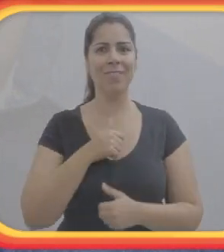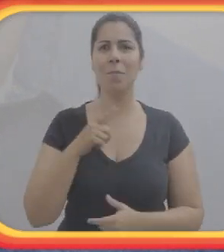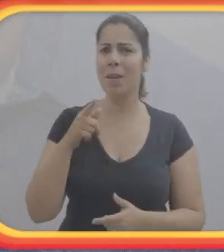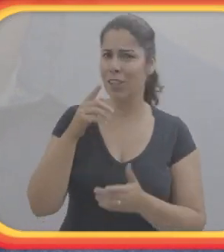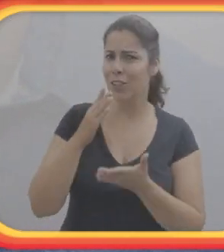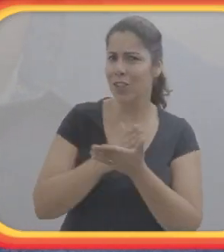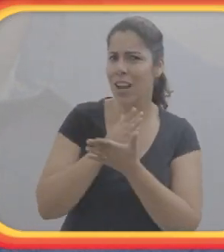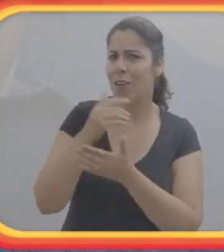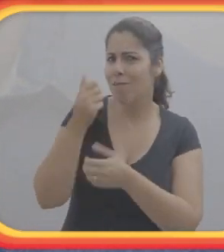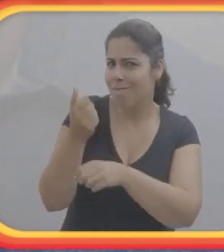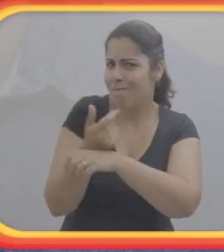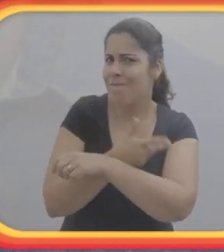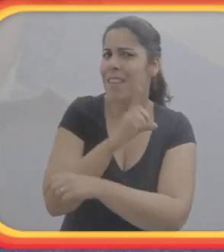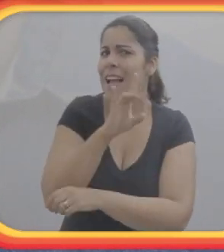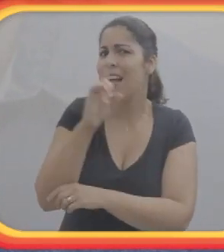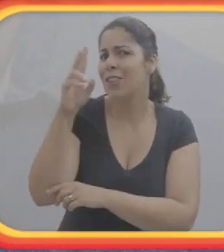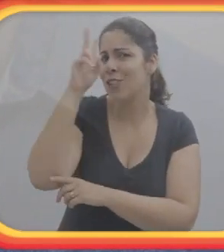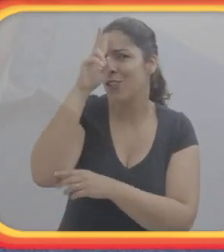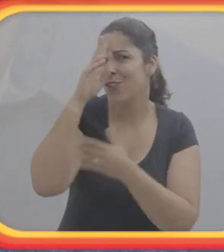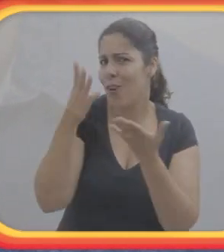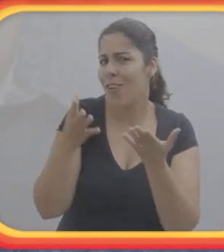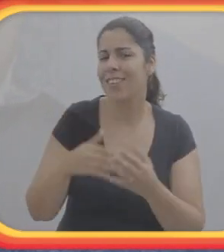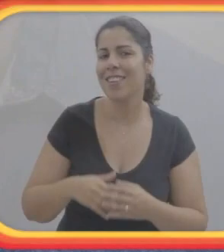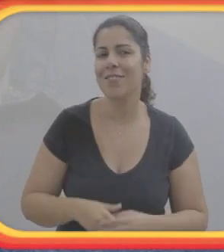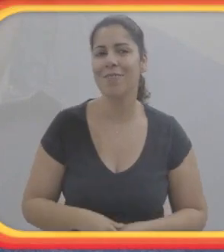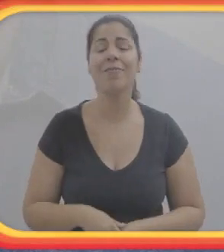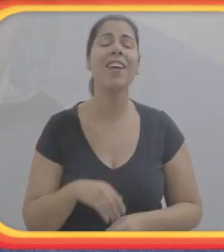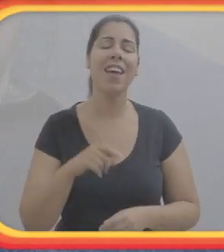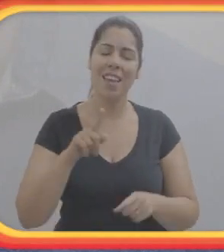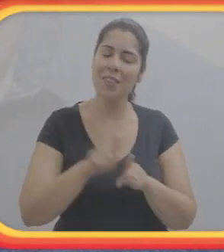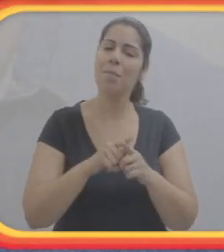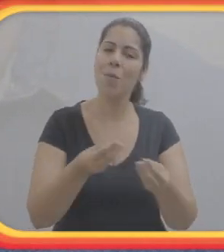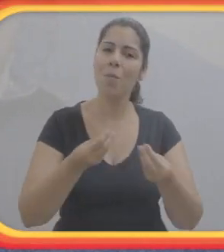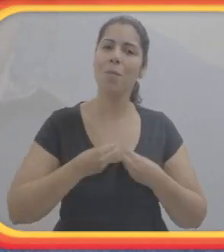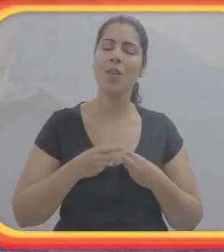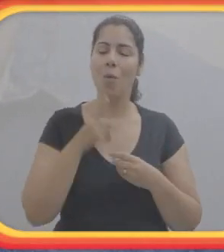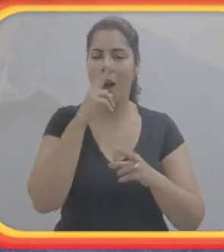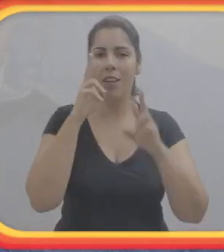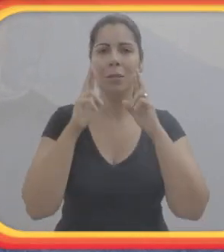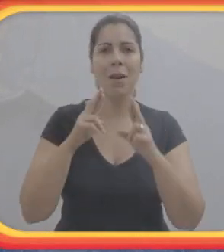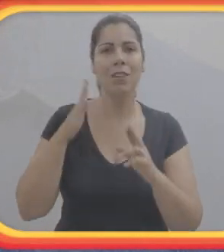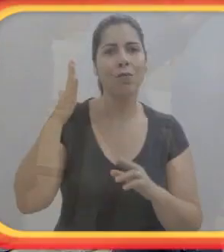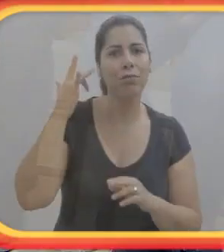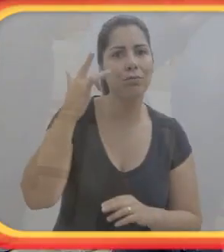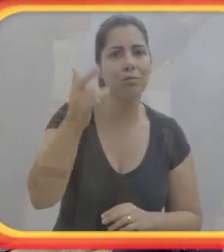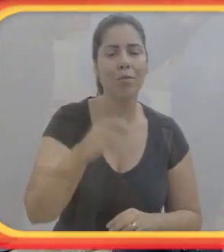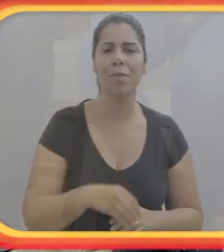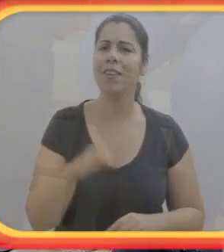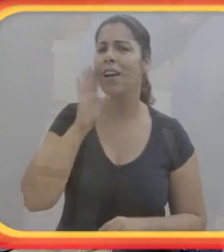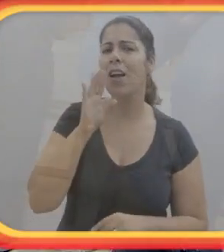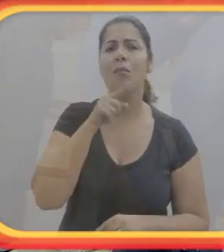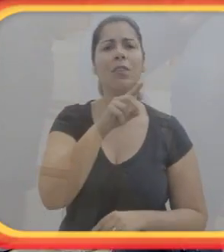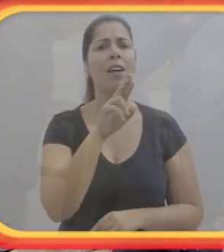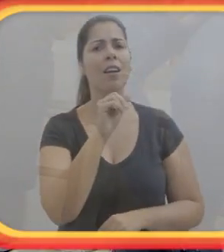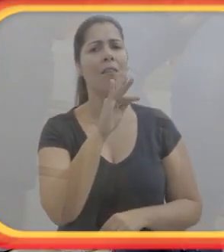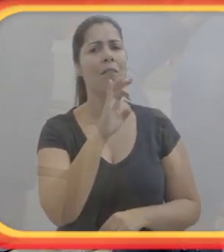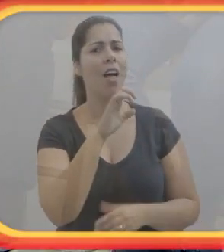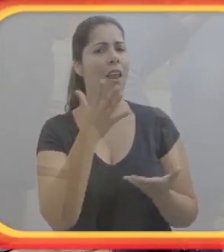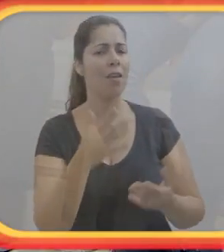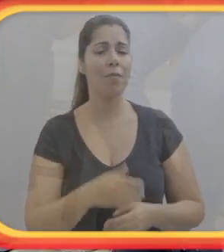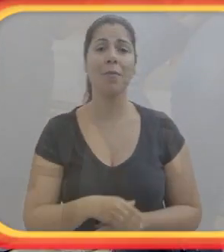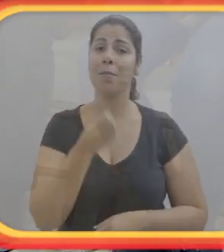de relacionamento. Mas esse momento do papai chegou e do momento que ele me vê é sempre reconfortante. É